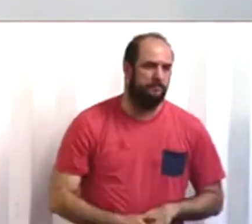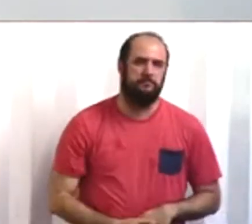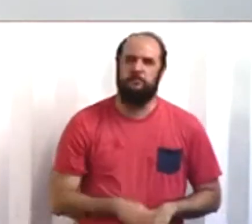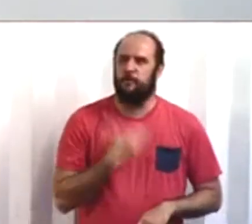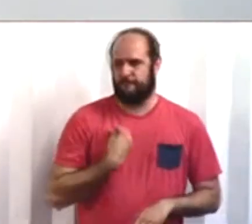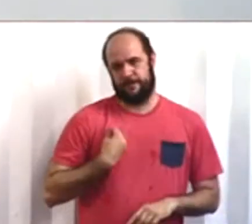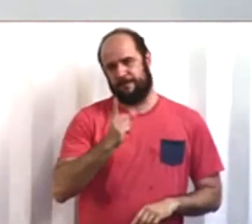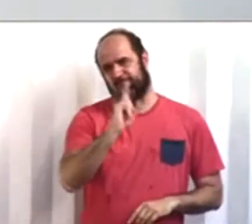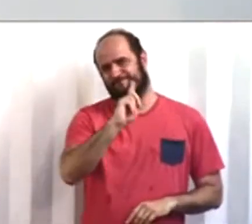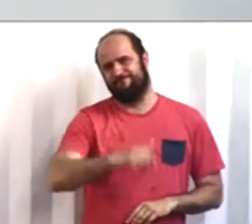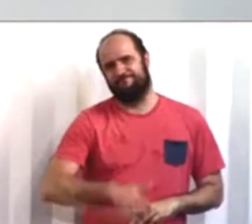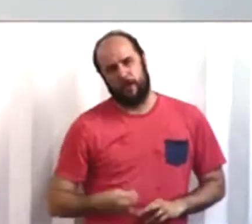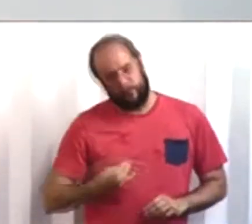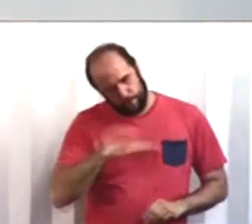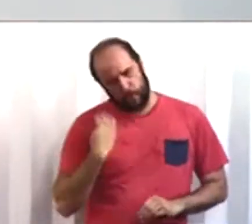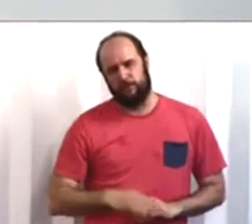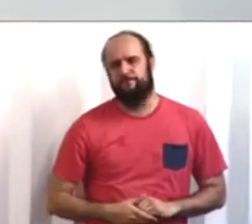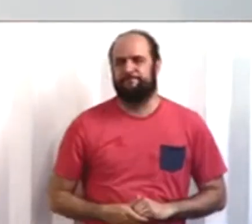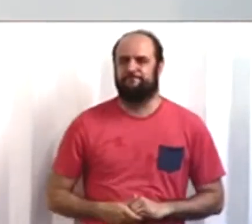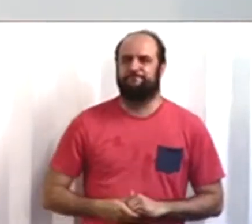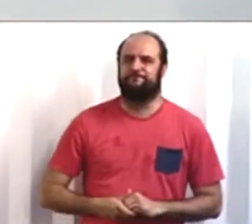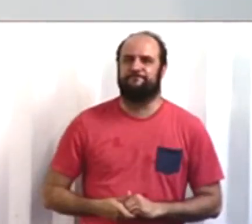vai viver, vai morrer.